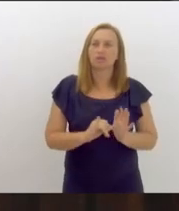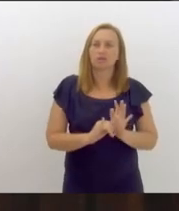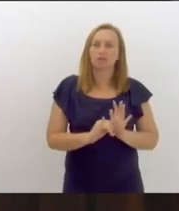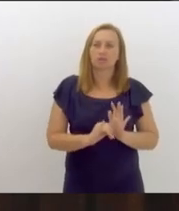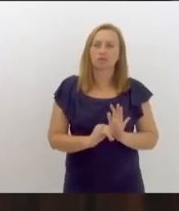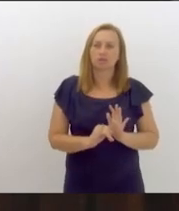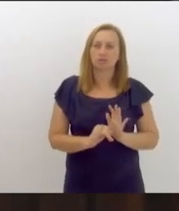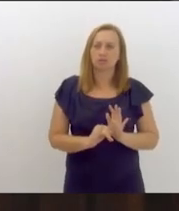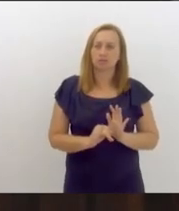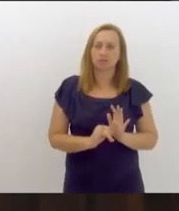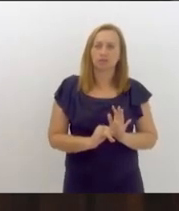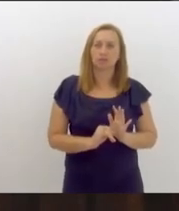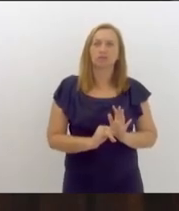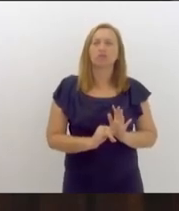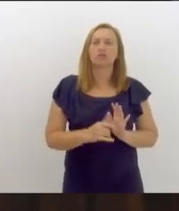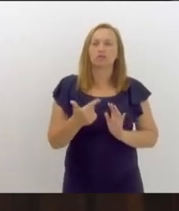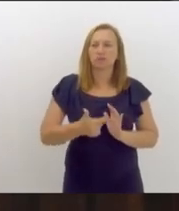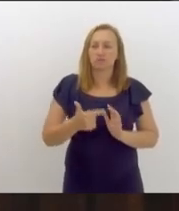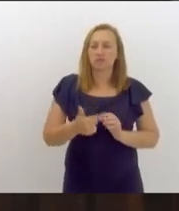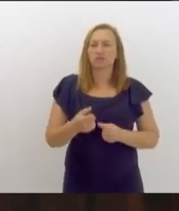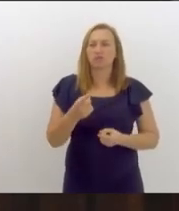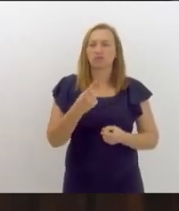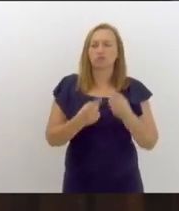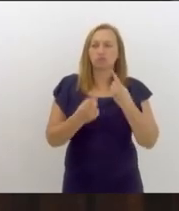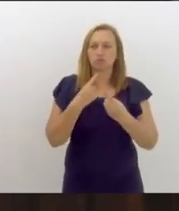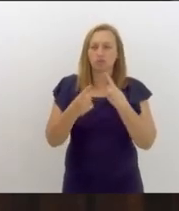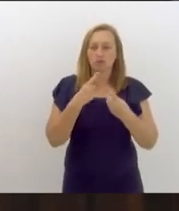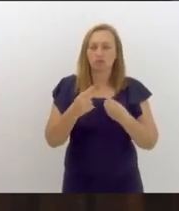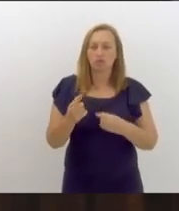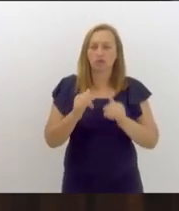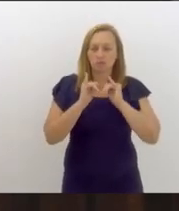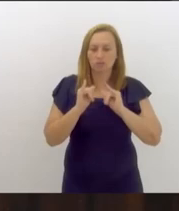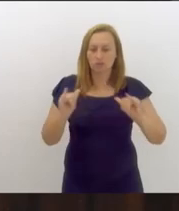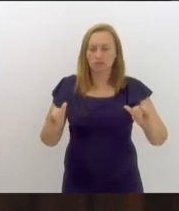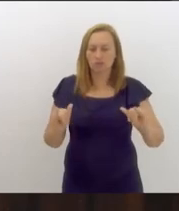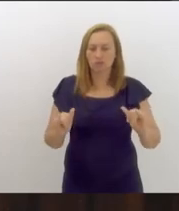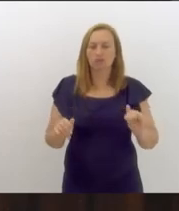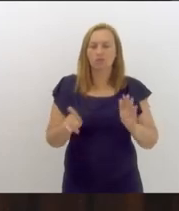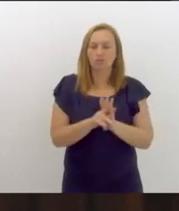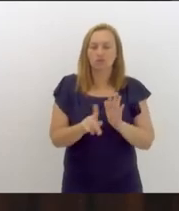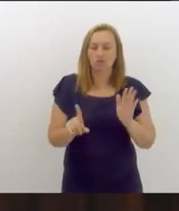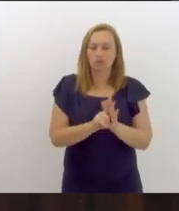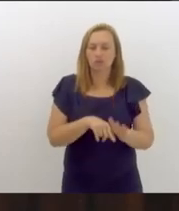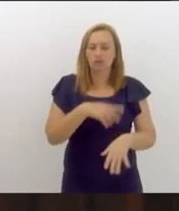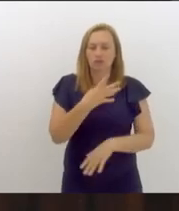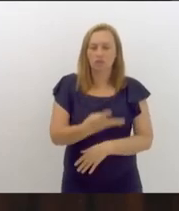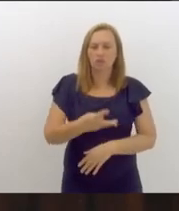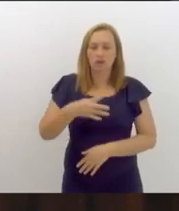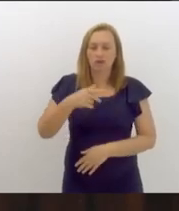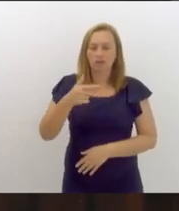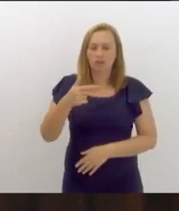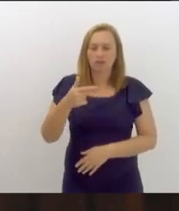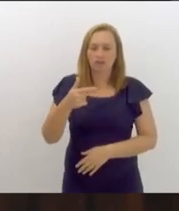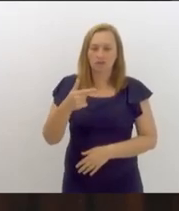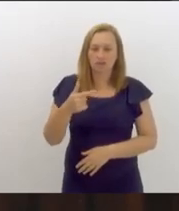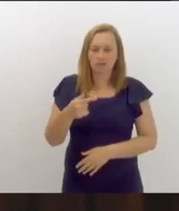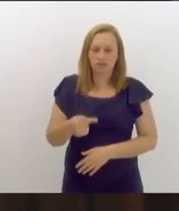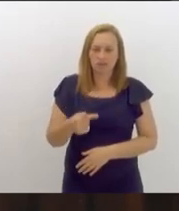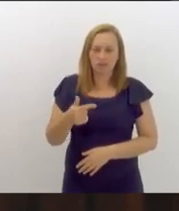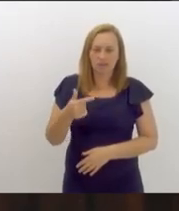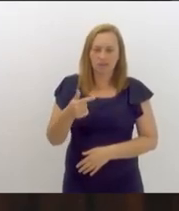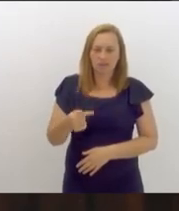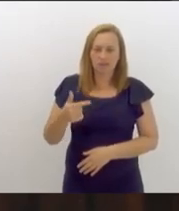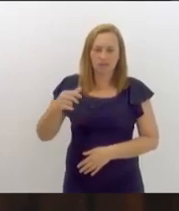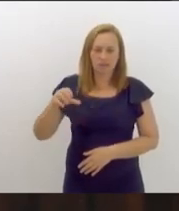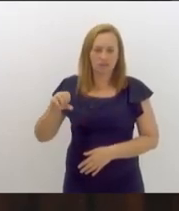a realização do vencido para segunda discussão anuncio projeto de lei número 4770 de 2018